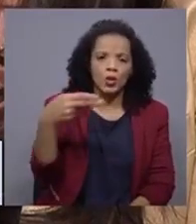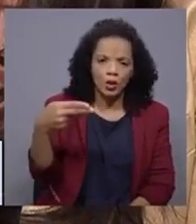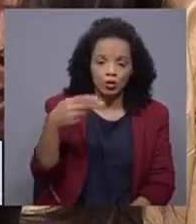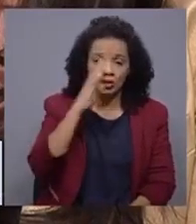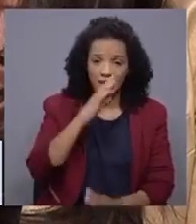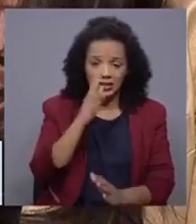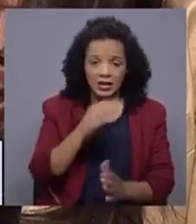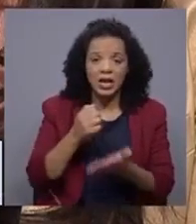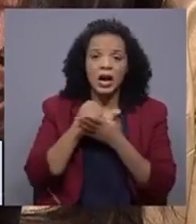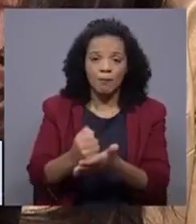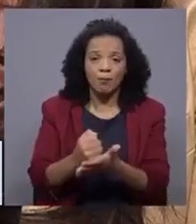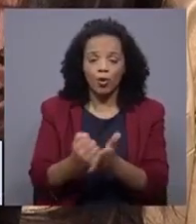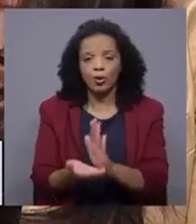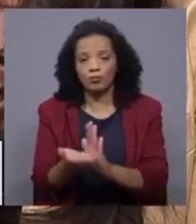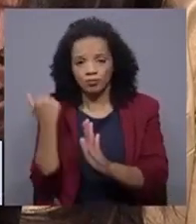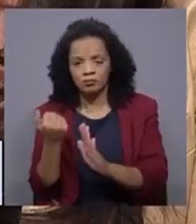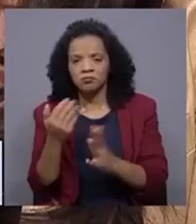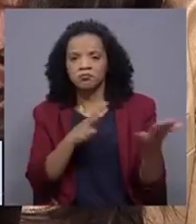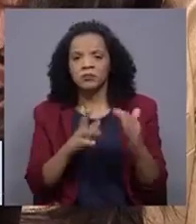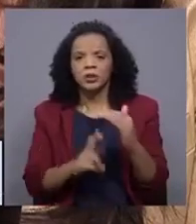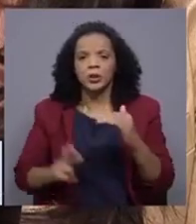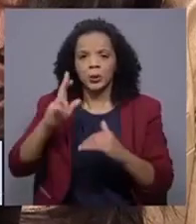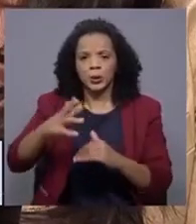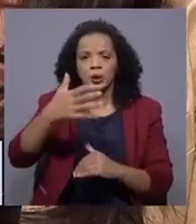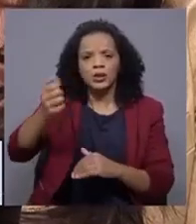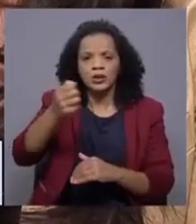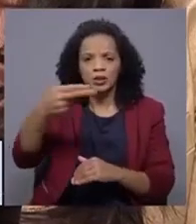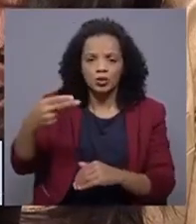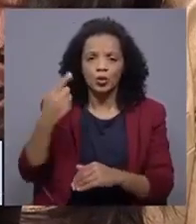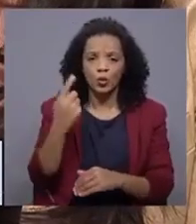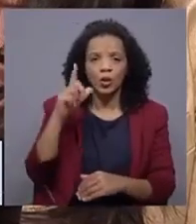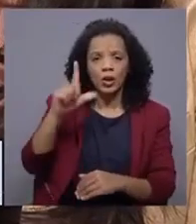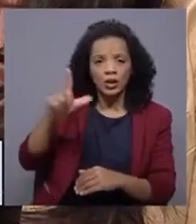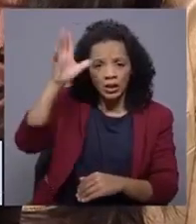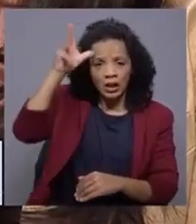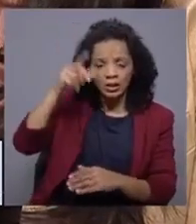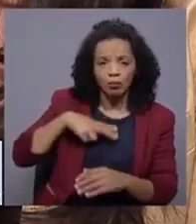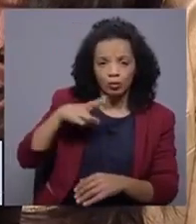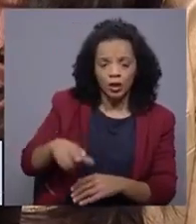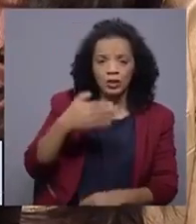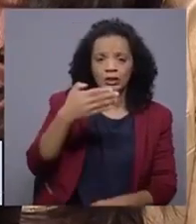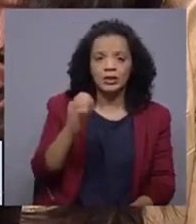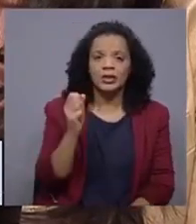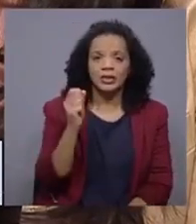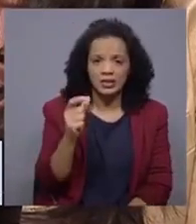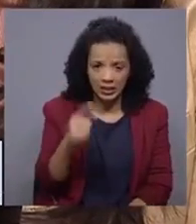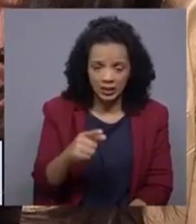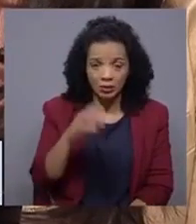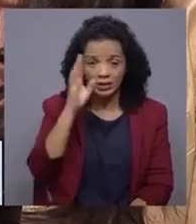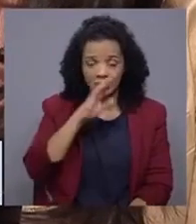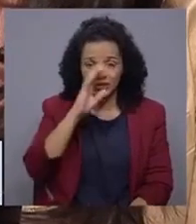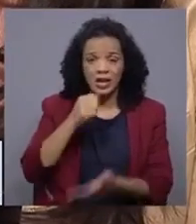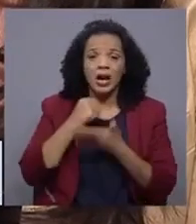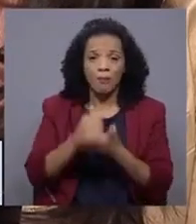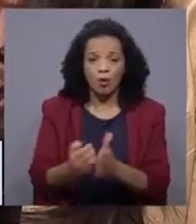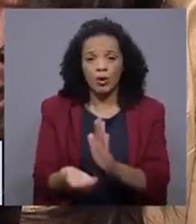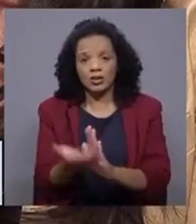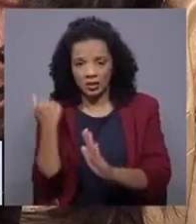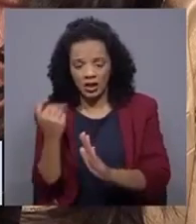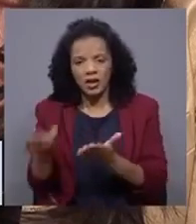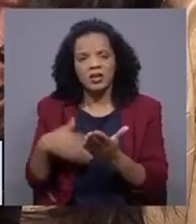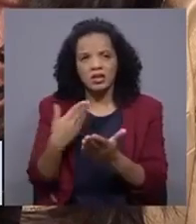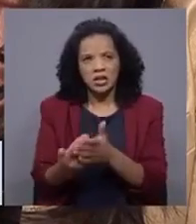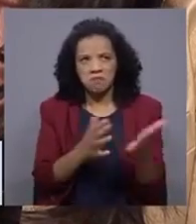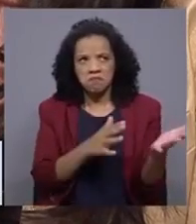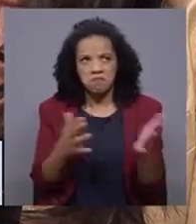a retirada dos apoios passa para o valor sensivelmente de 15. E um litro de leite em Portugal custa cerca de 70 cêntimos. Com a retirada dos apoios fica para